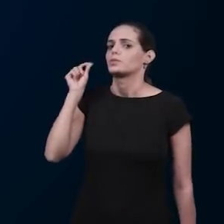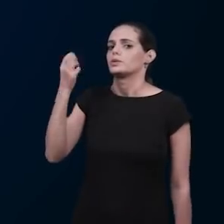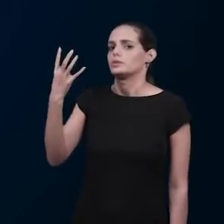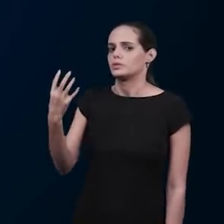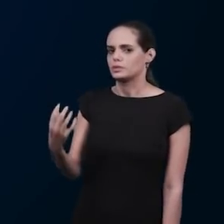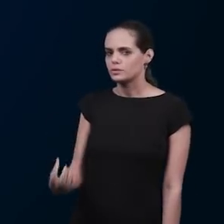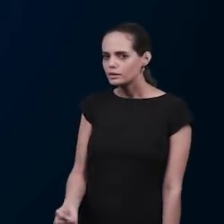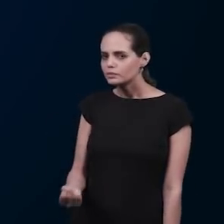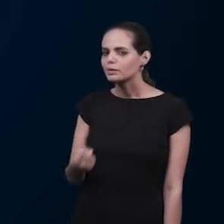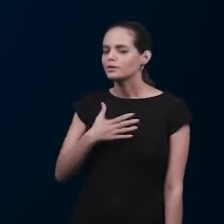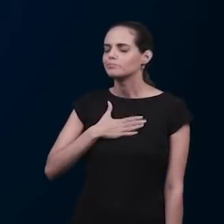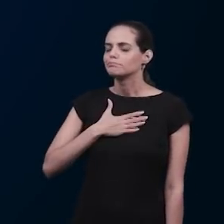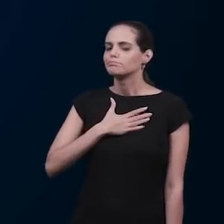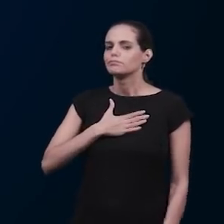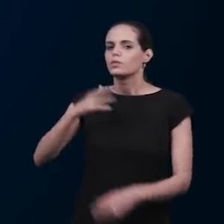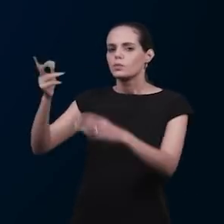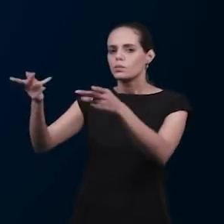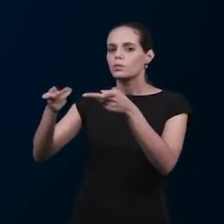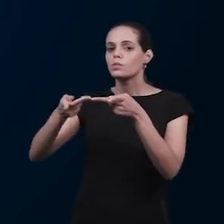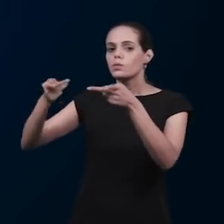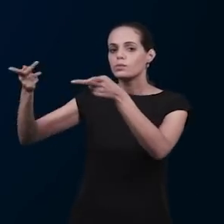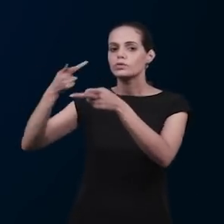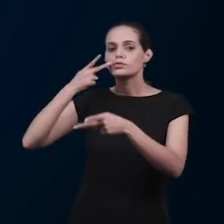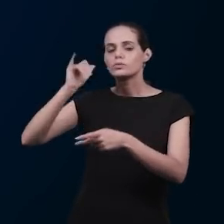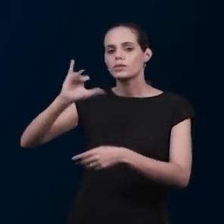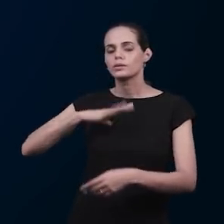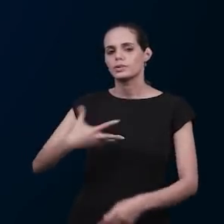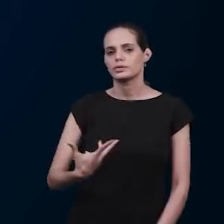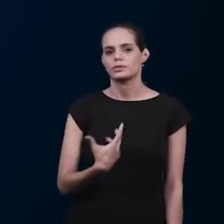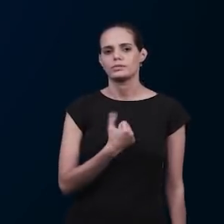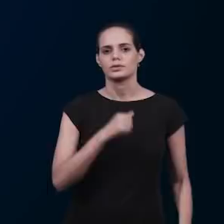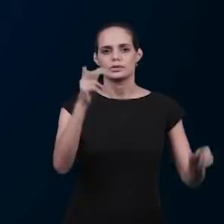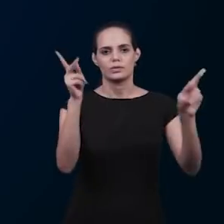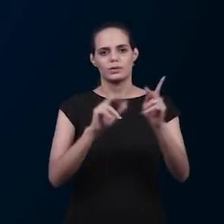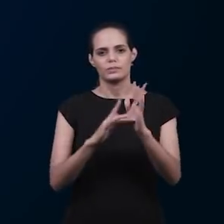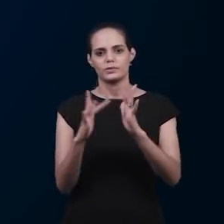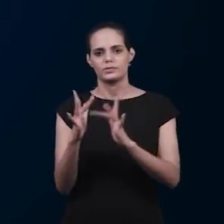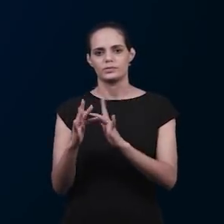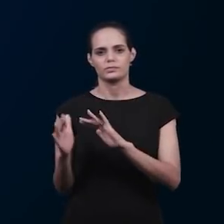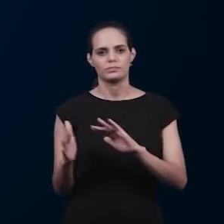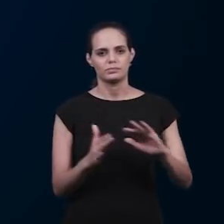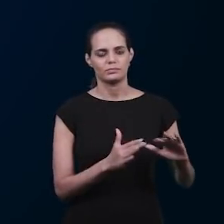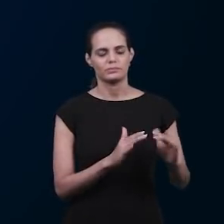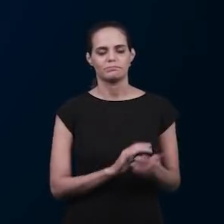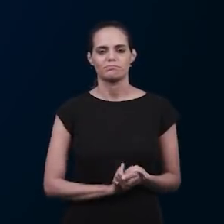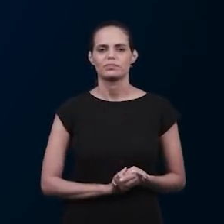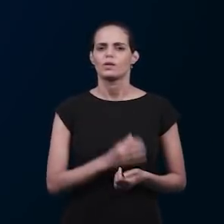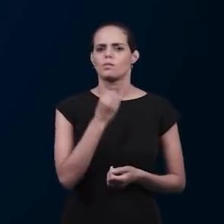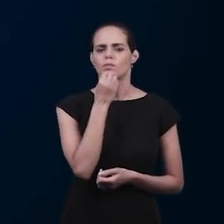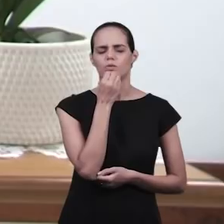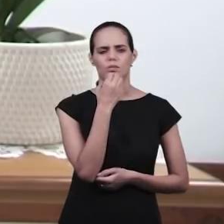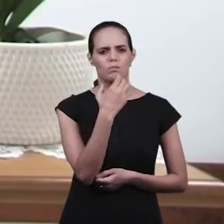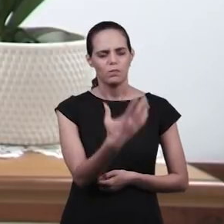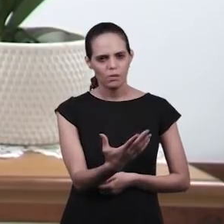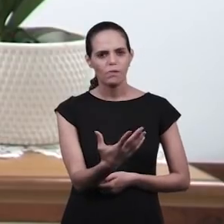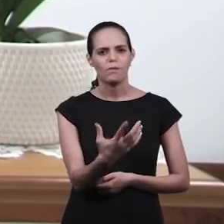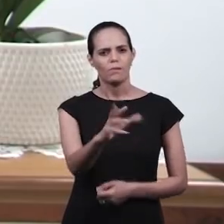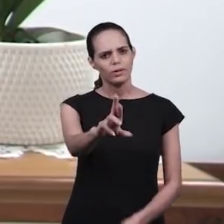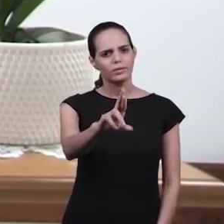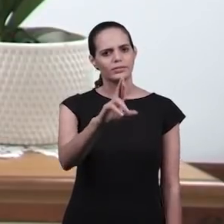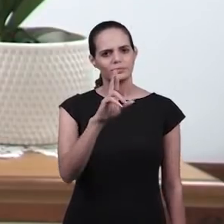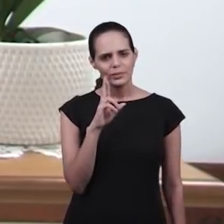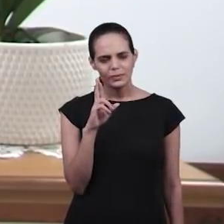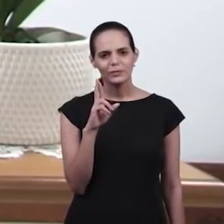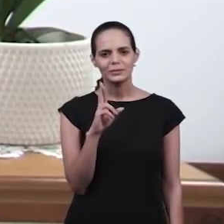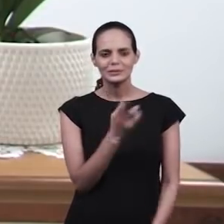boa escolha, que é aceitar de bom grado o convite do Pai para a salvação. A paz do Senhor Jesus. Muito bem, irmã